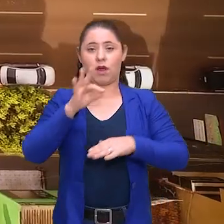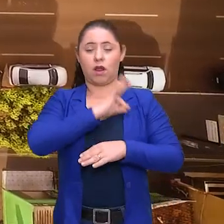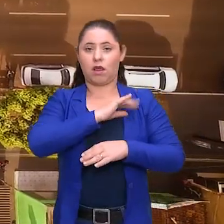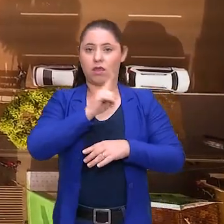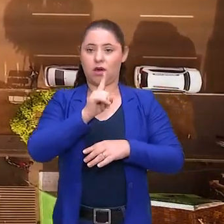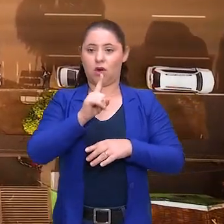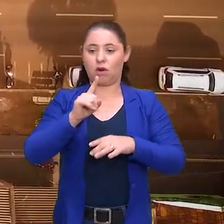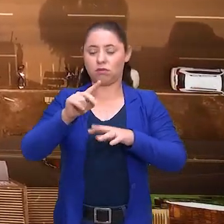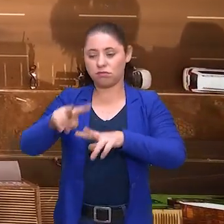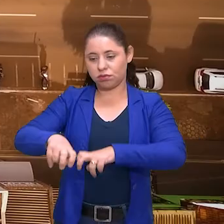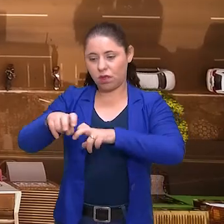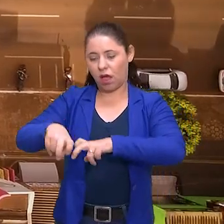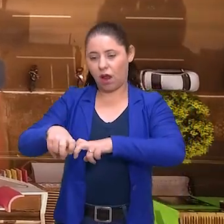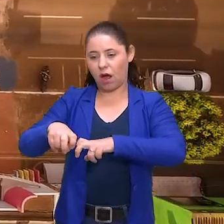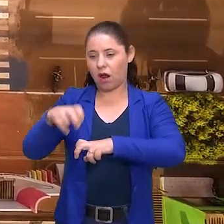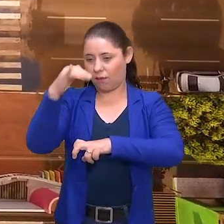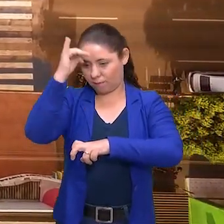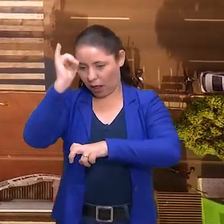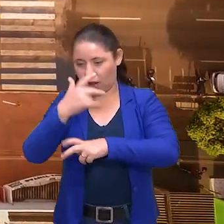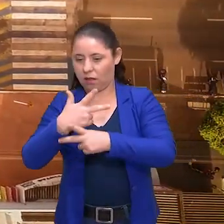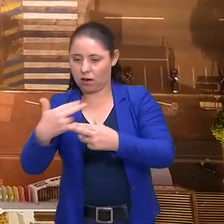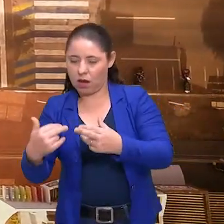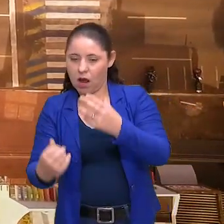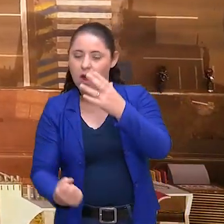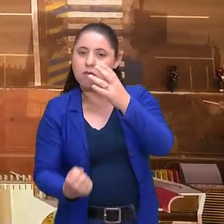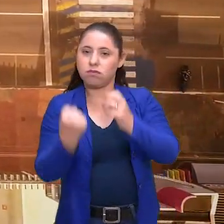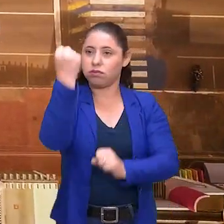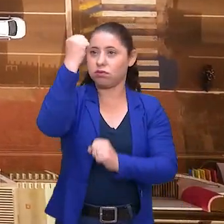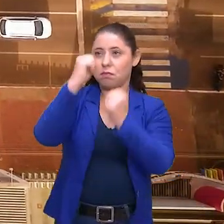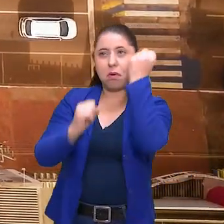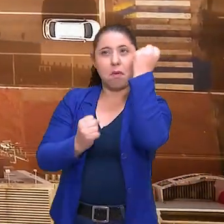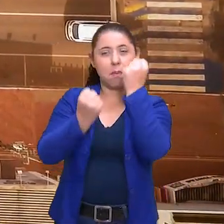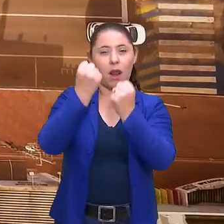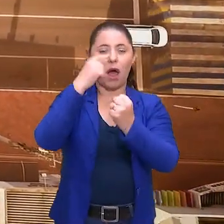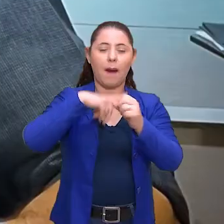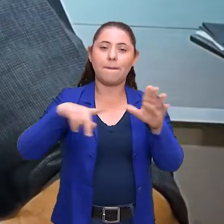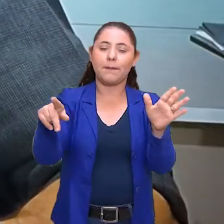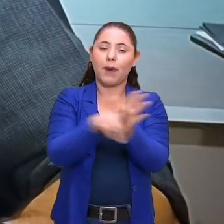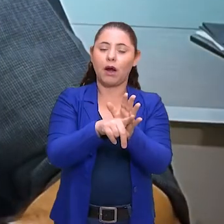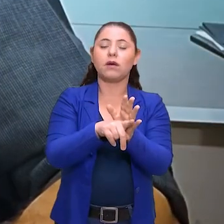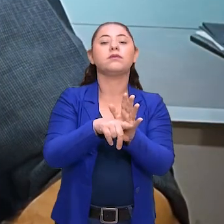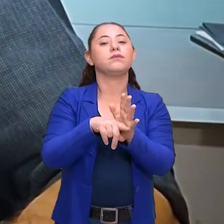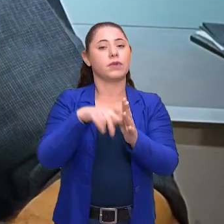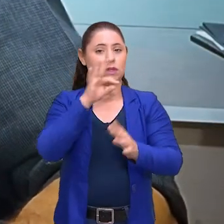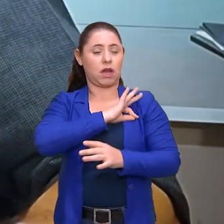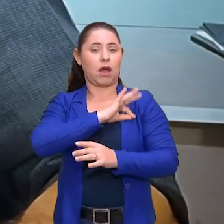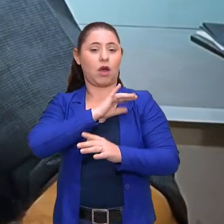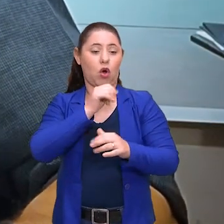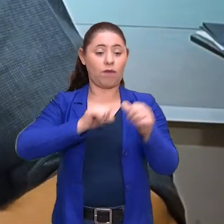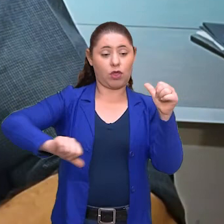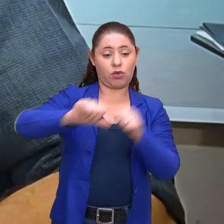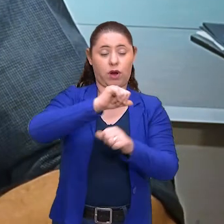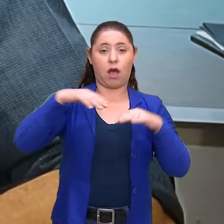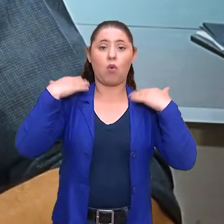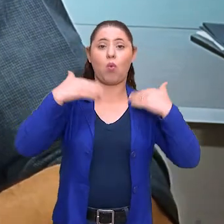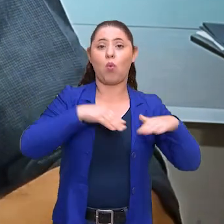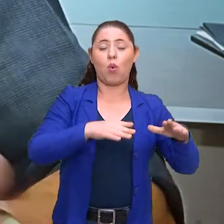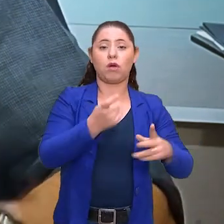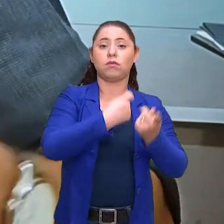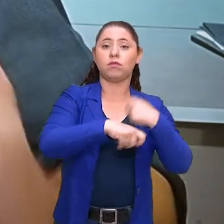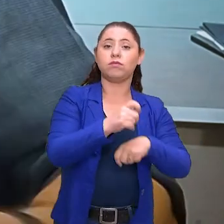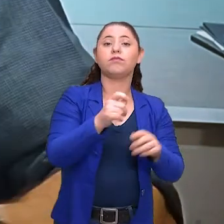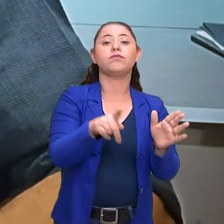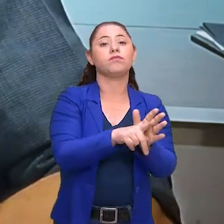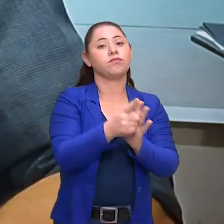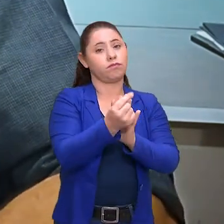turismo, que vive do agronegócio e da indústria, vai ser uma fonte de renda a mais para agregar e trazer mais riquezas para o município de Costa